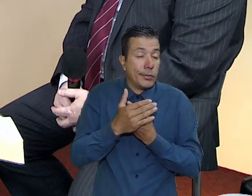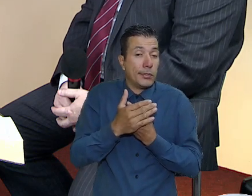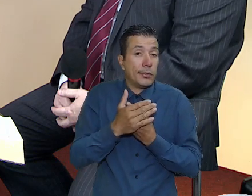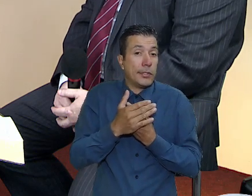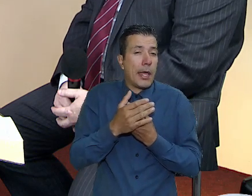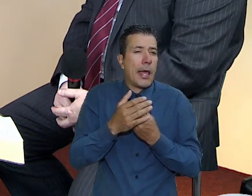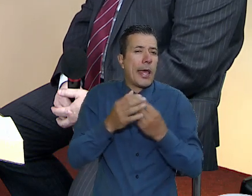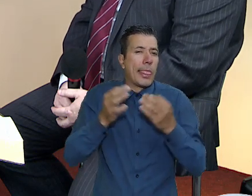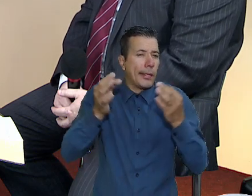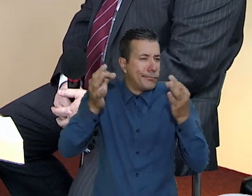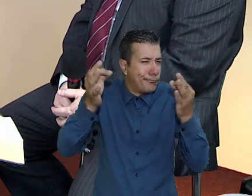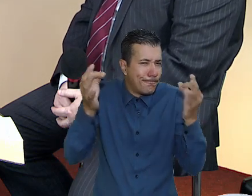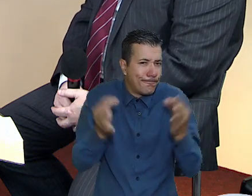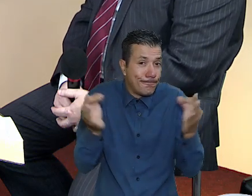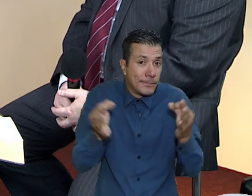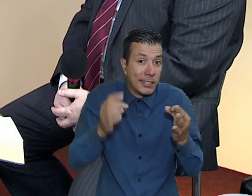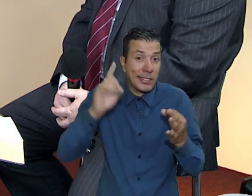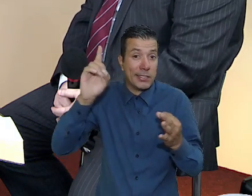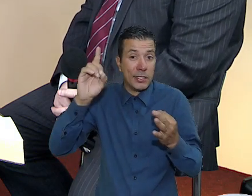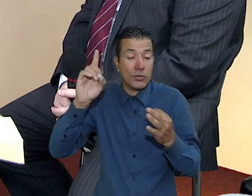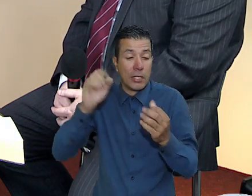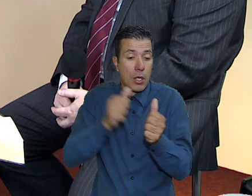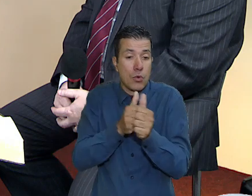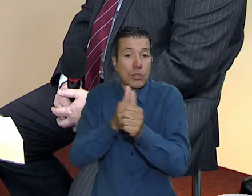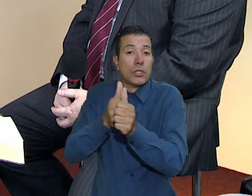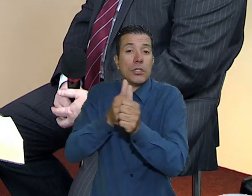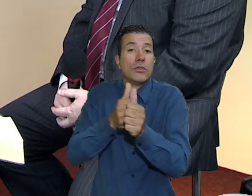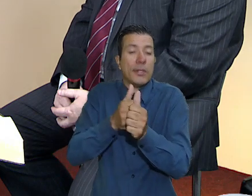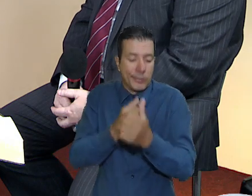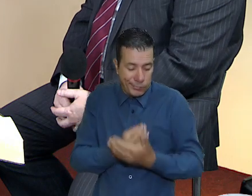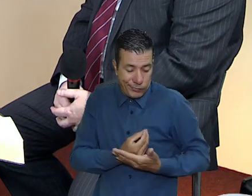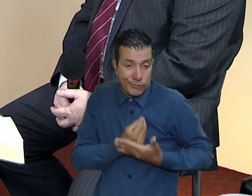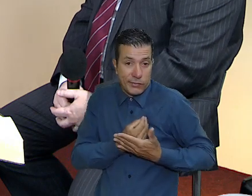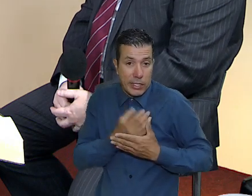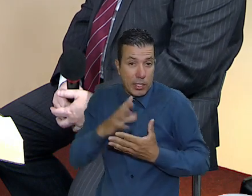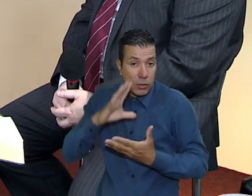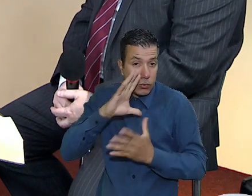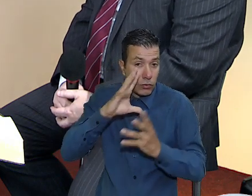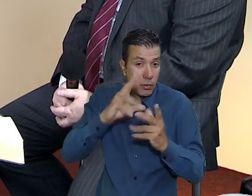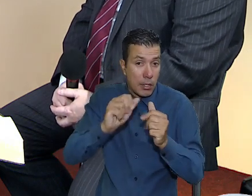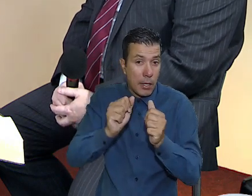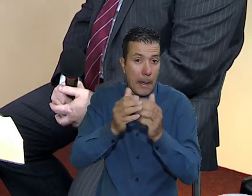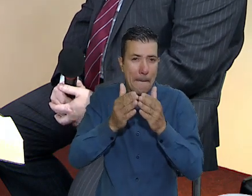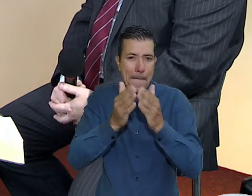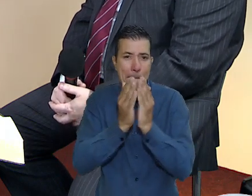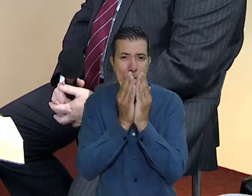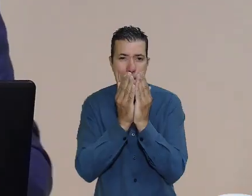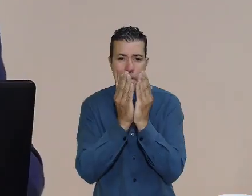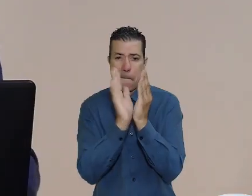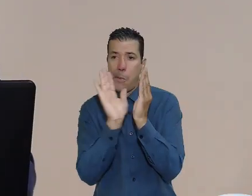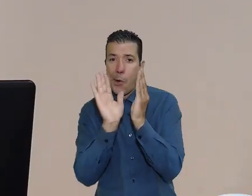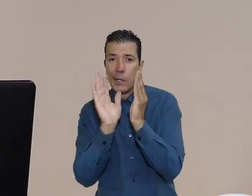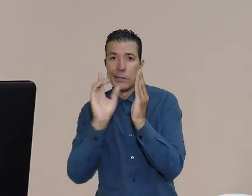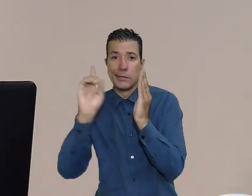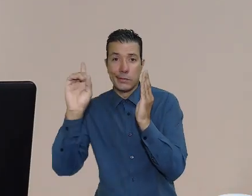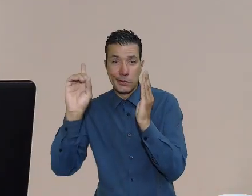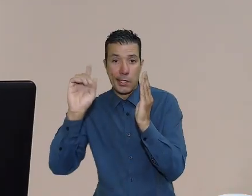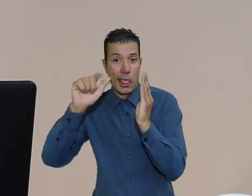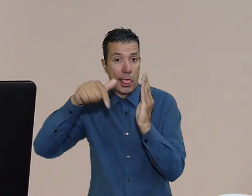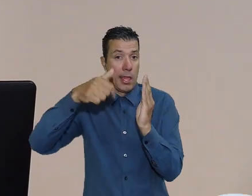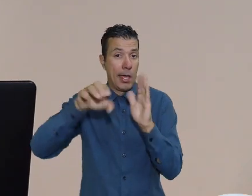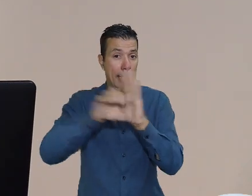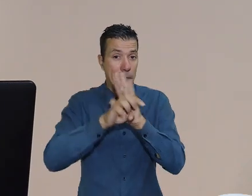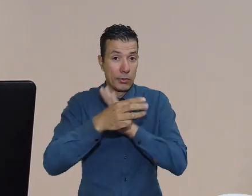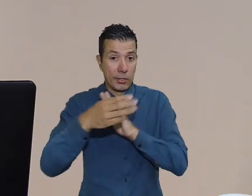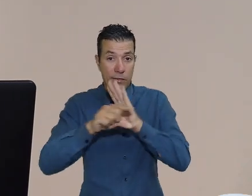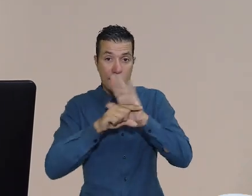plena certeza de que Deus está guiando a nossa vida. No último tema, nós saímos de uma porta aberta. Nos temas anteriores, lá em Apocalipse capítulo 3,